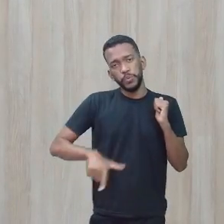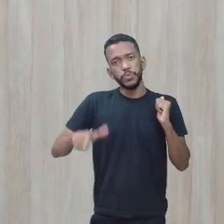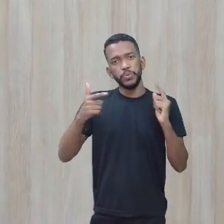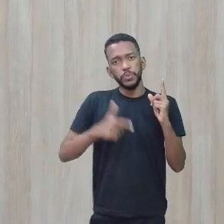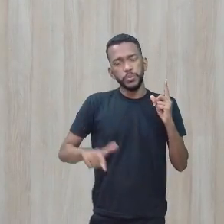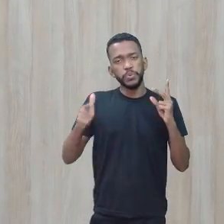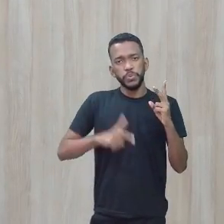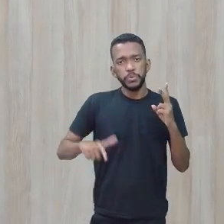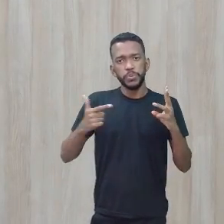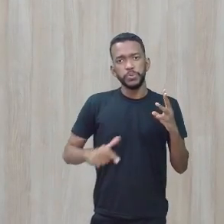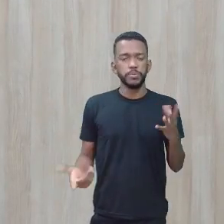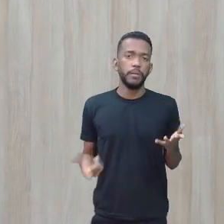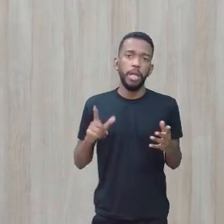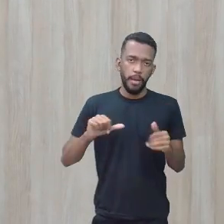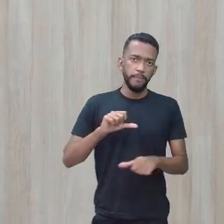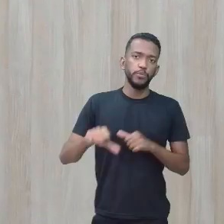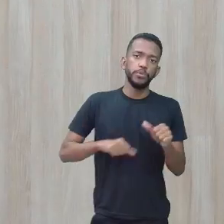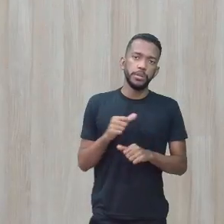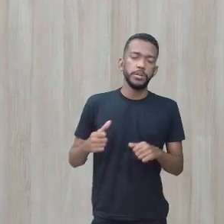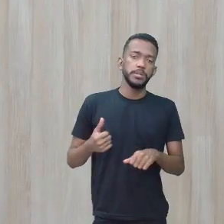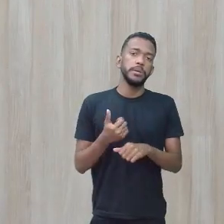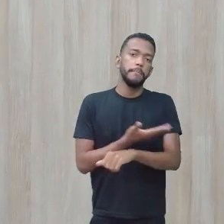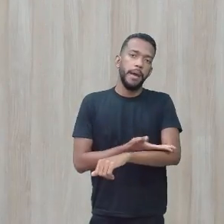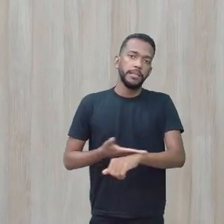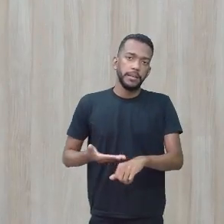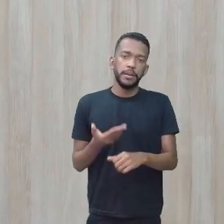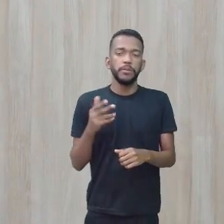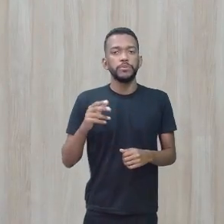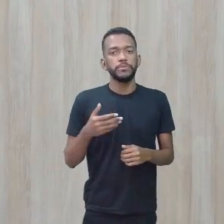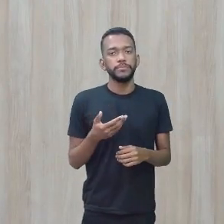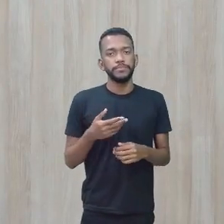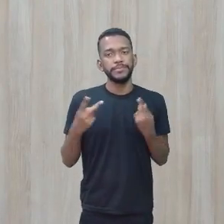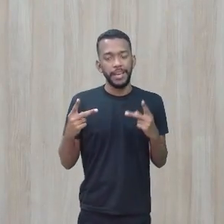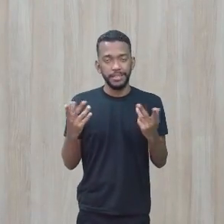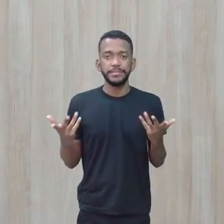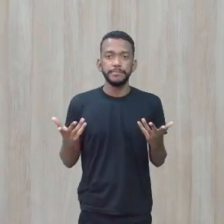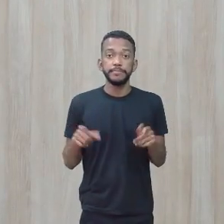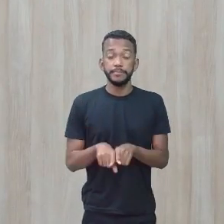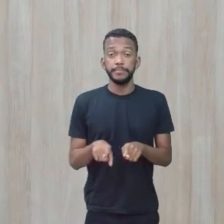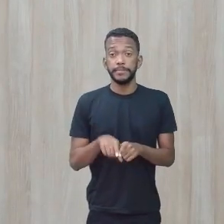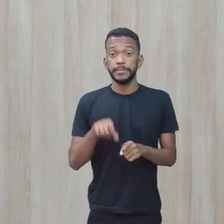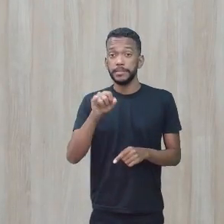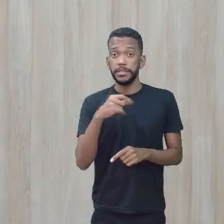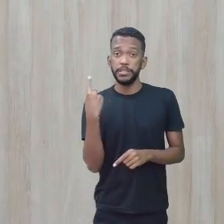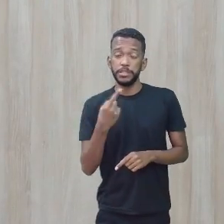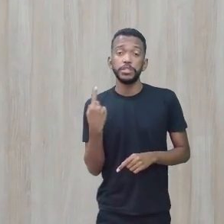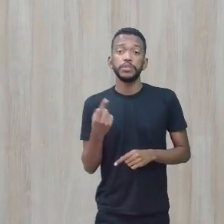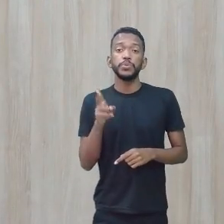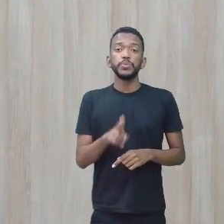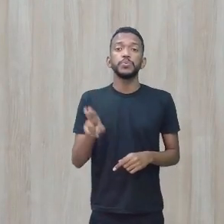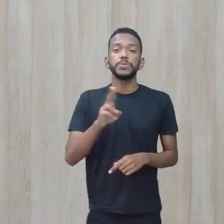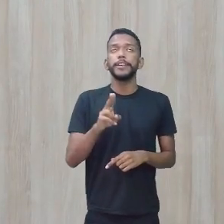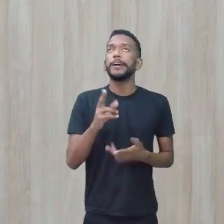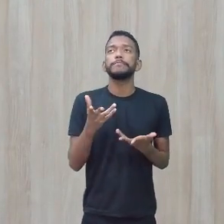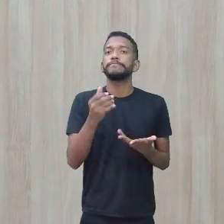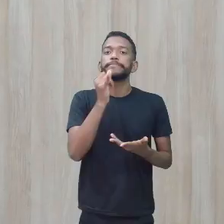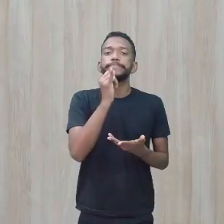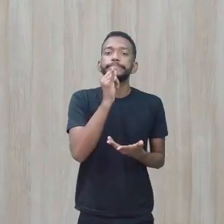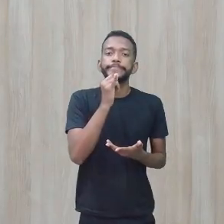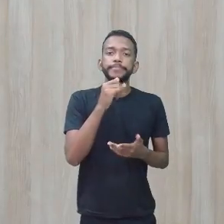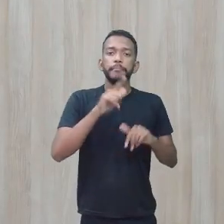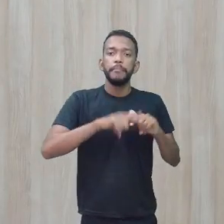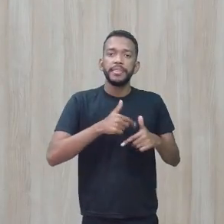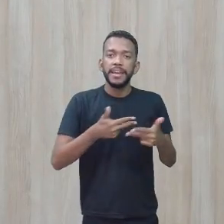uma mudança, né? Desses padrões, desses hábitos. Mas também, se a gente utilizar